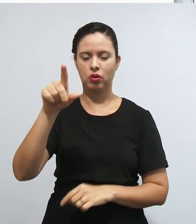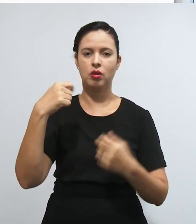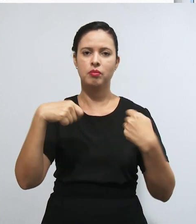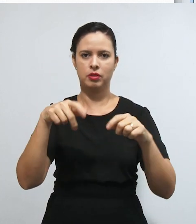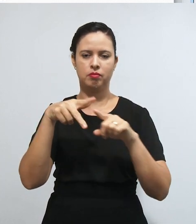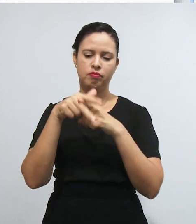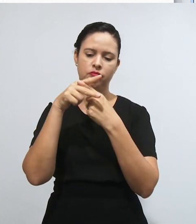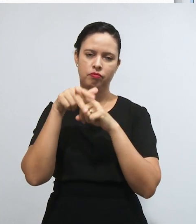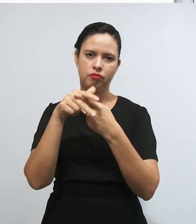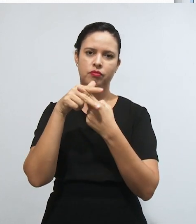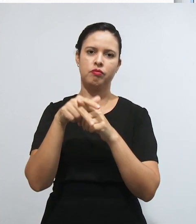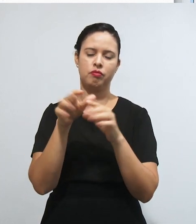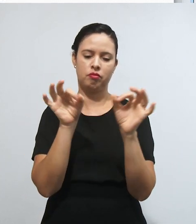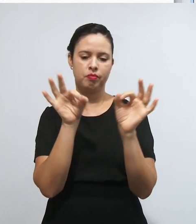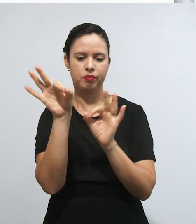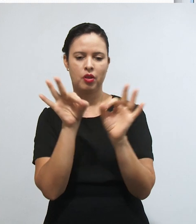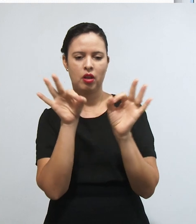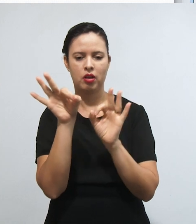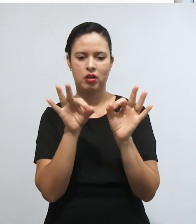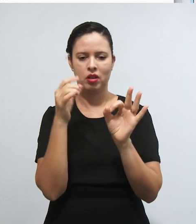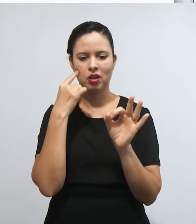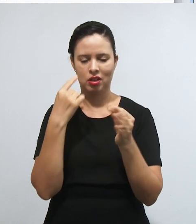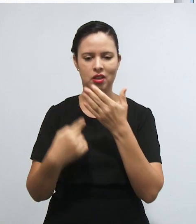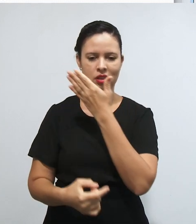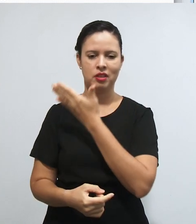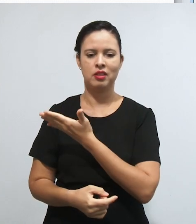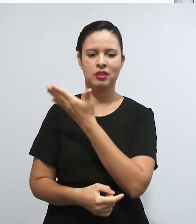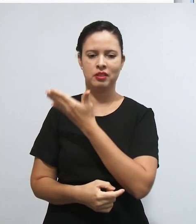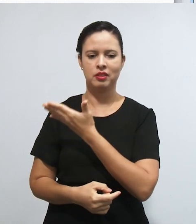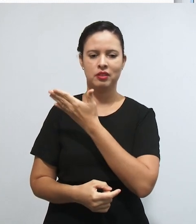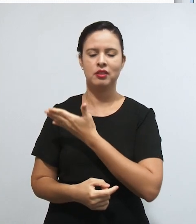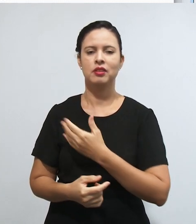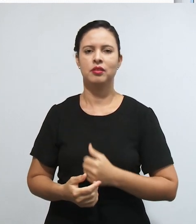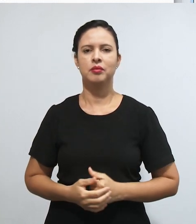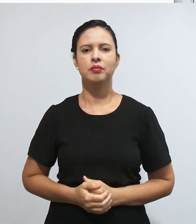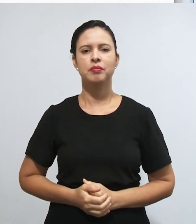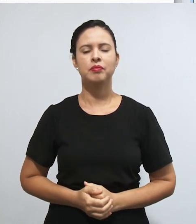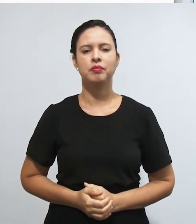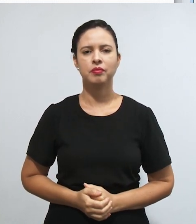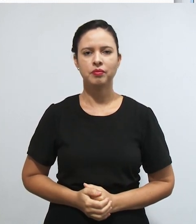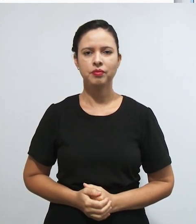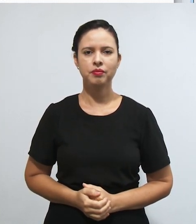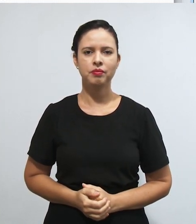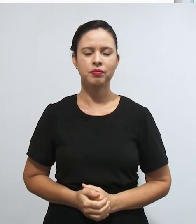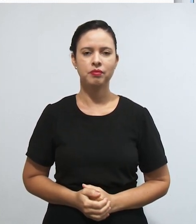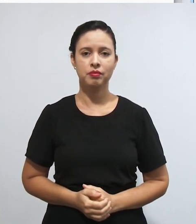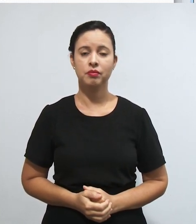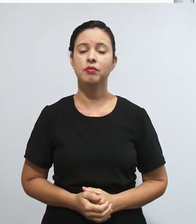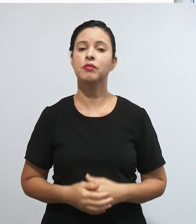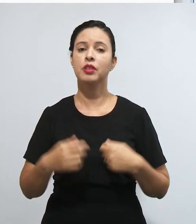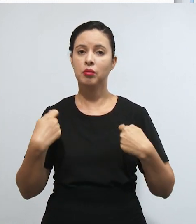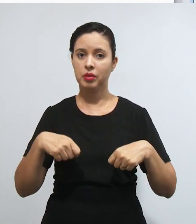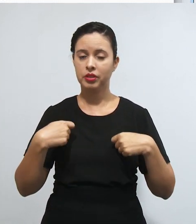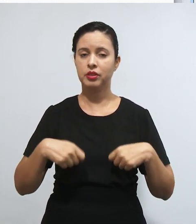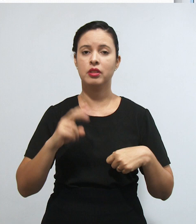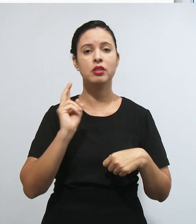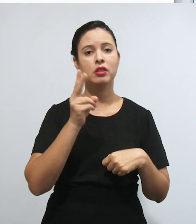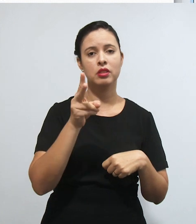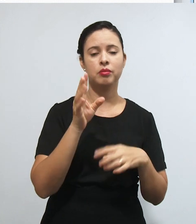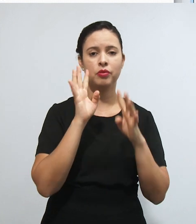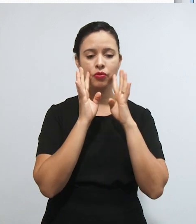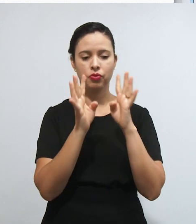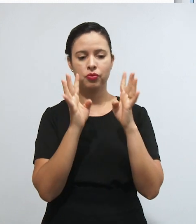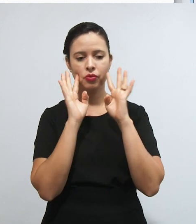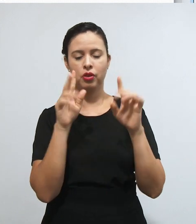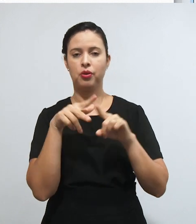cuidado de descer, né, com a caixinha aqui, tem que baixar essa caixinha e assim por diante, né? Então você tem que dar uma olhadinha